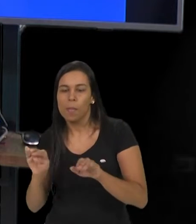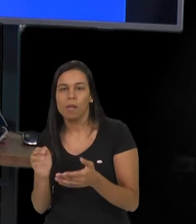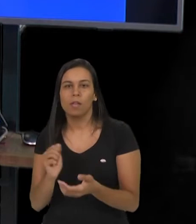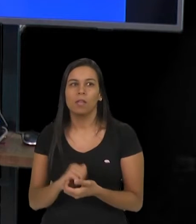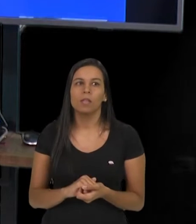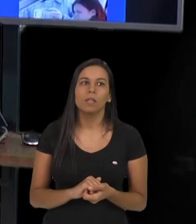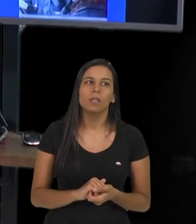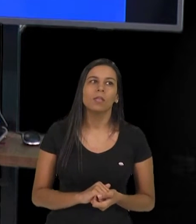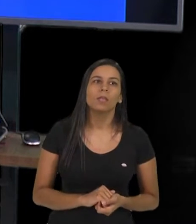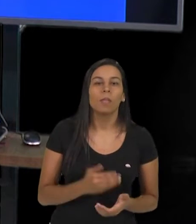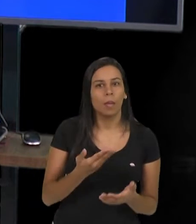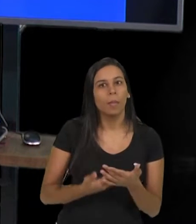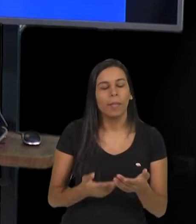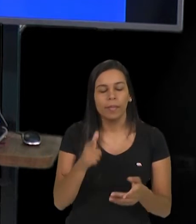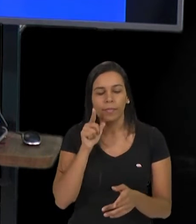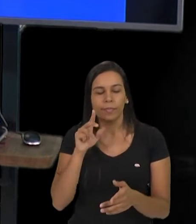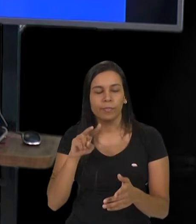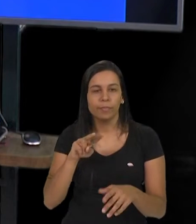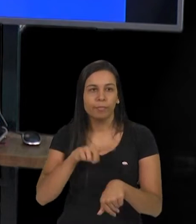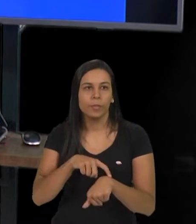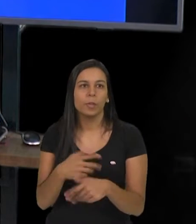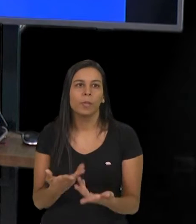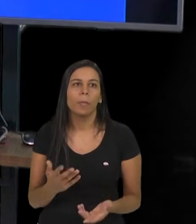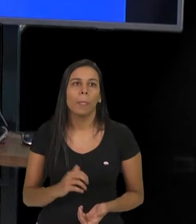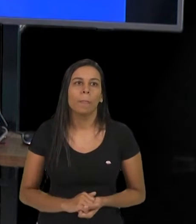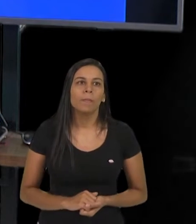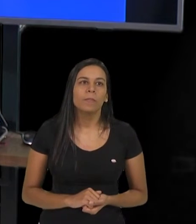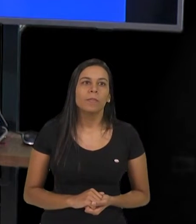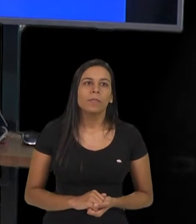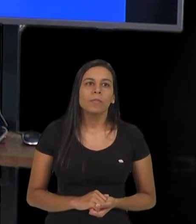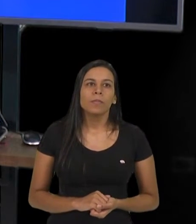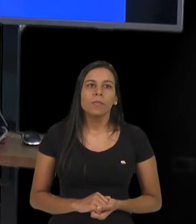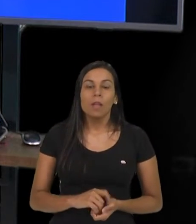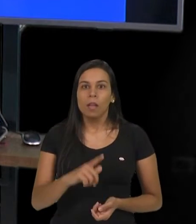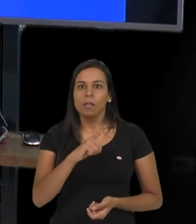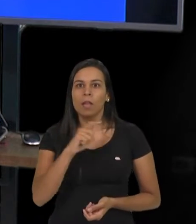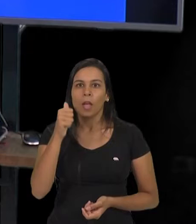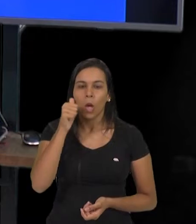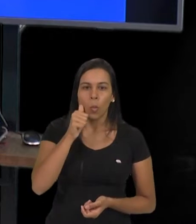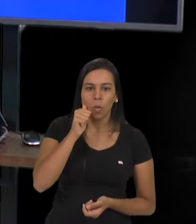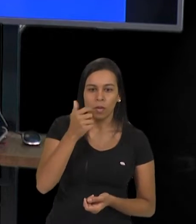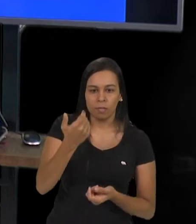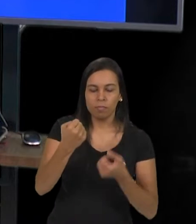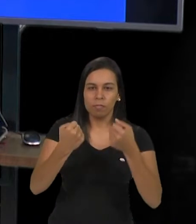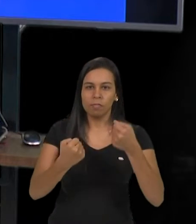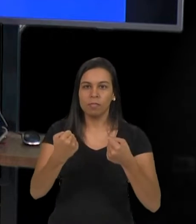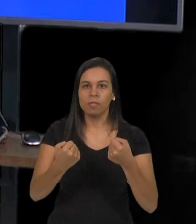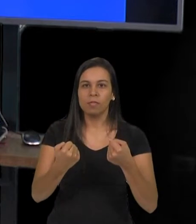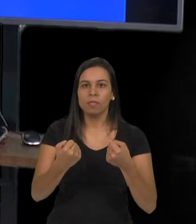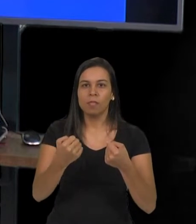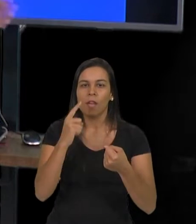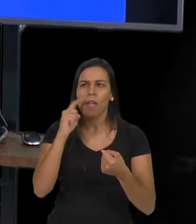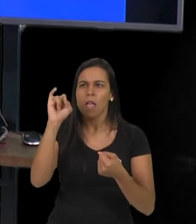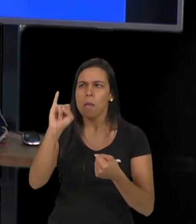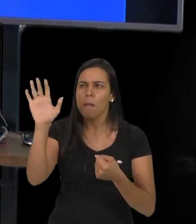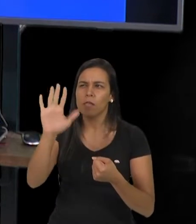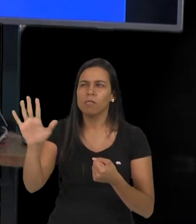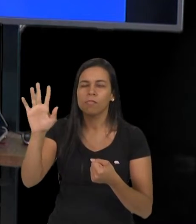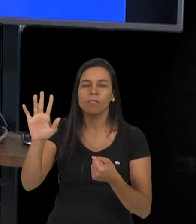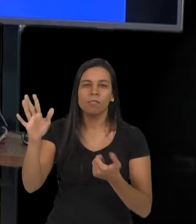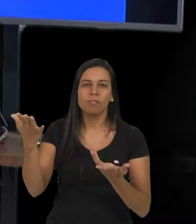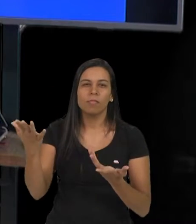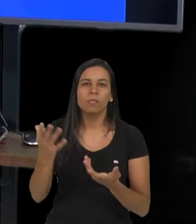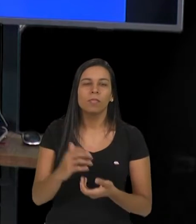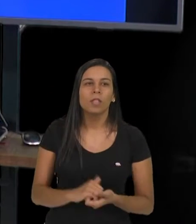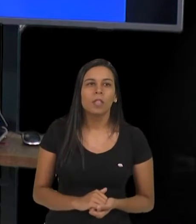e perde tempo. Outro exemplo clássico aí, temos uma moça dirigindo, né? E imagem fala muito, né? Tem aqui um escudinho. Talvez